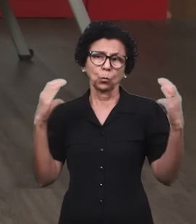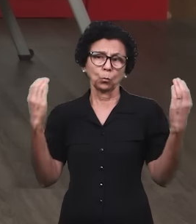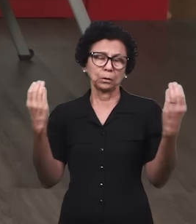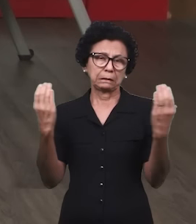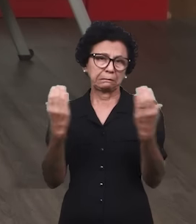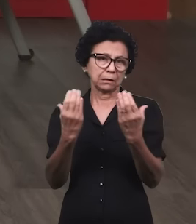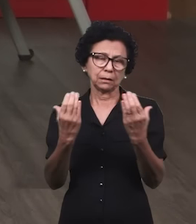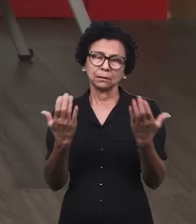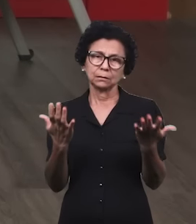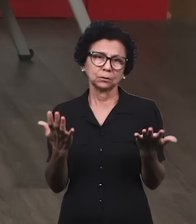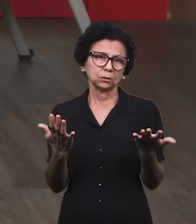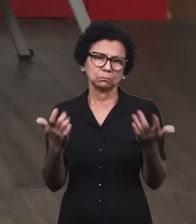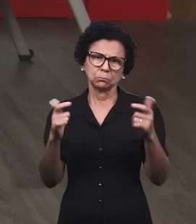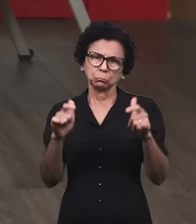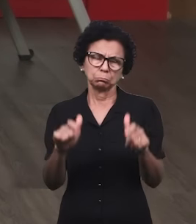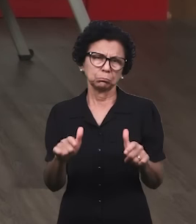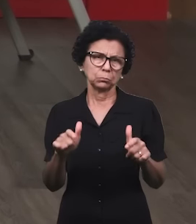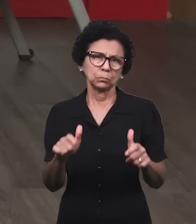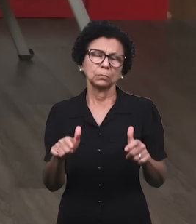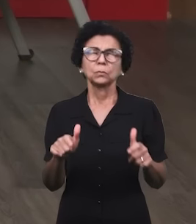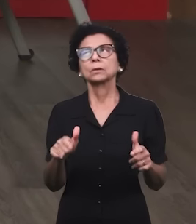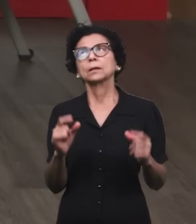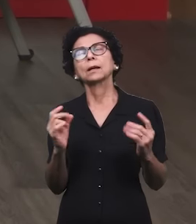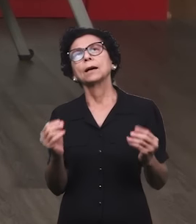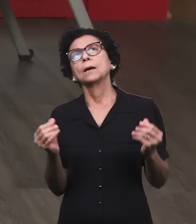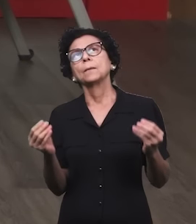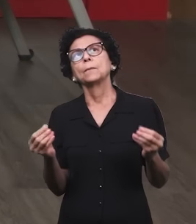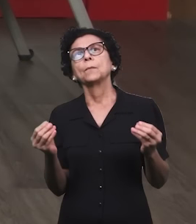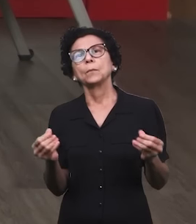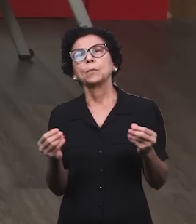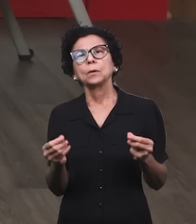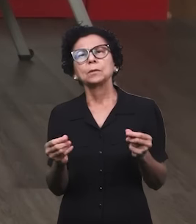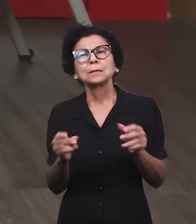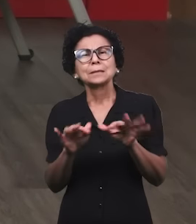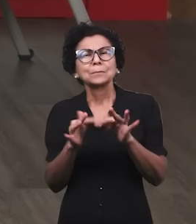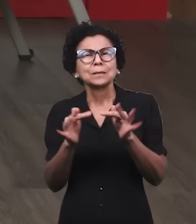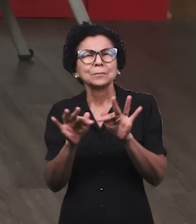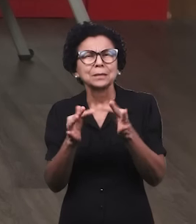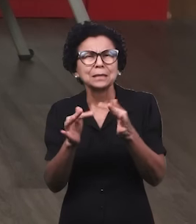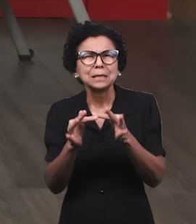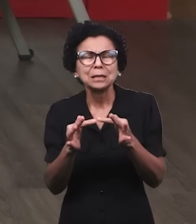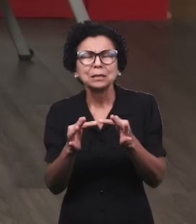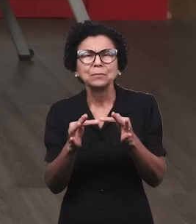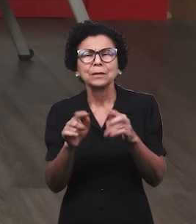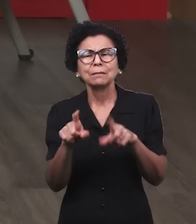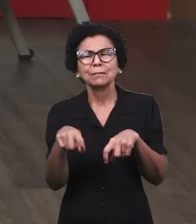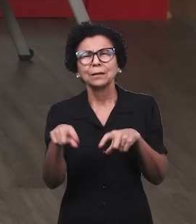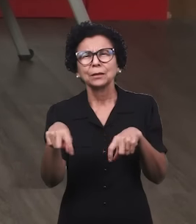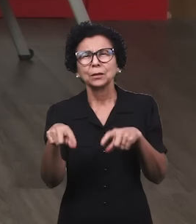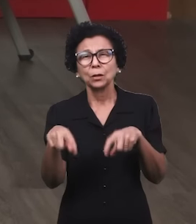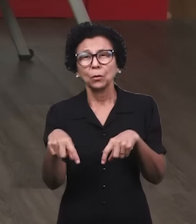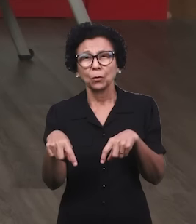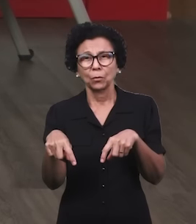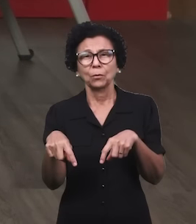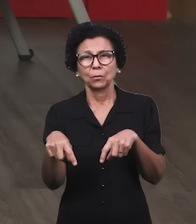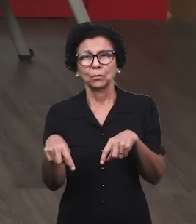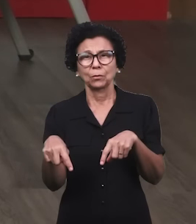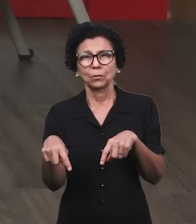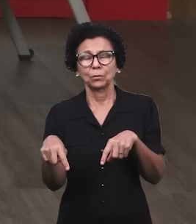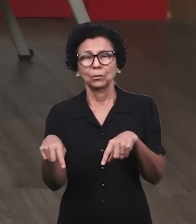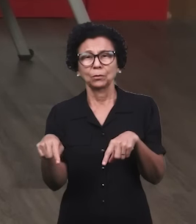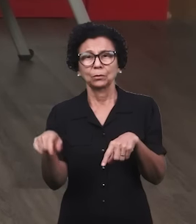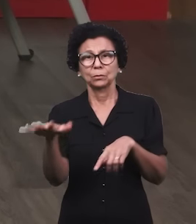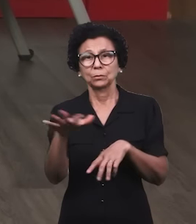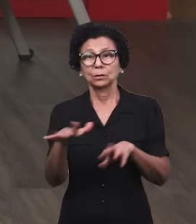lugarejos com uma vida muito mais pacata, né, em uma paisagem diferente do que